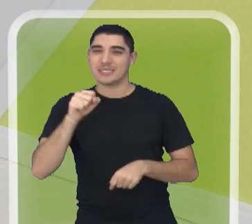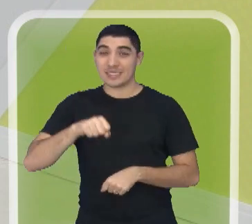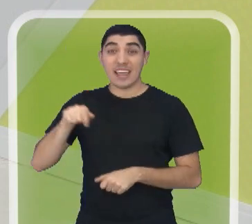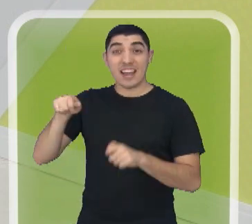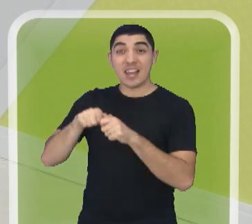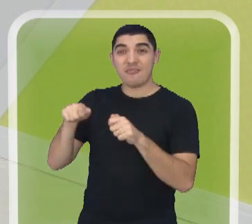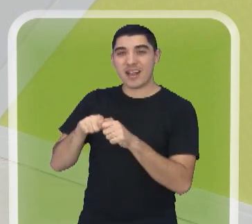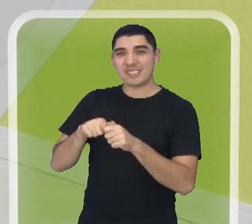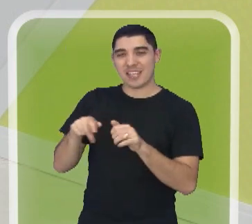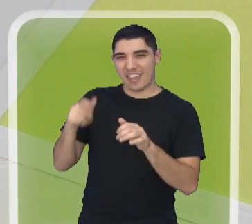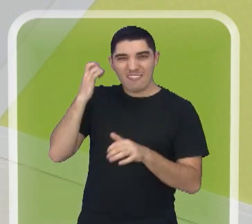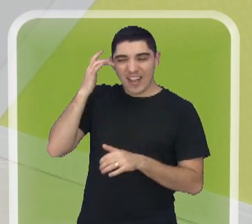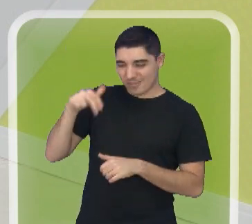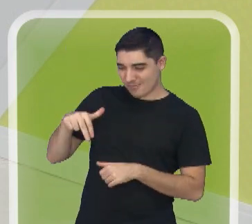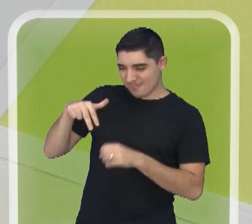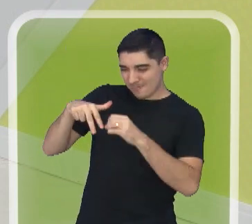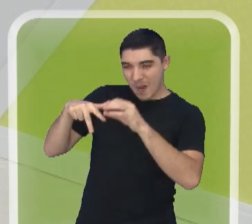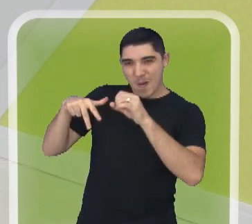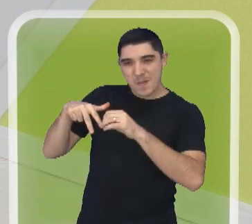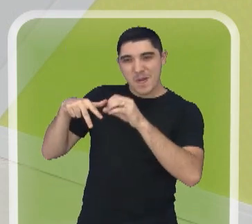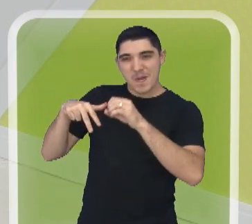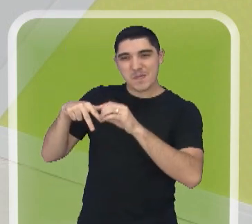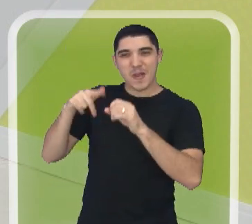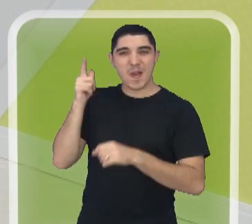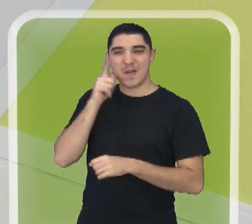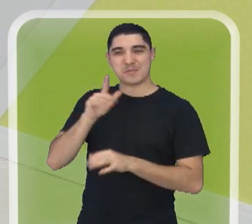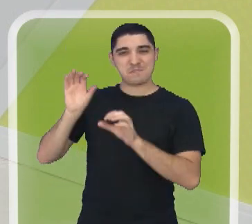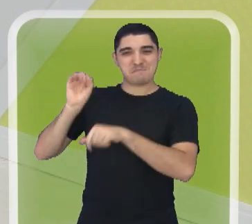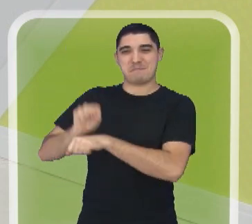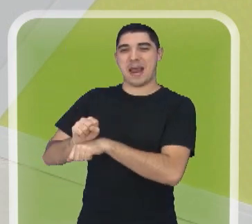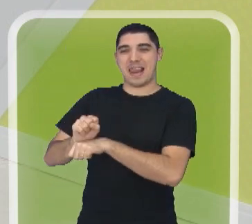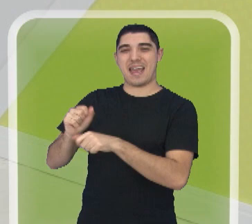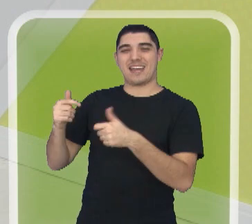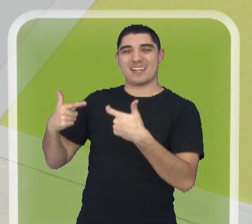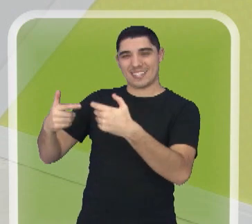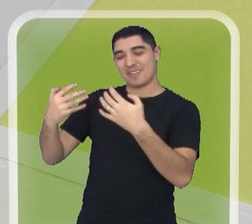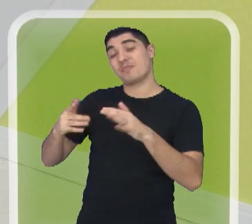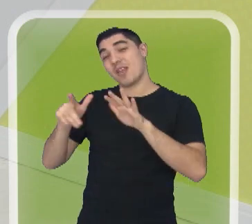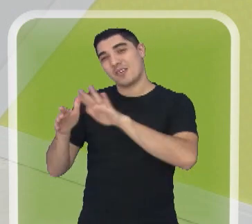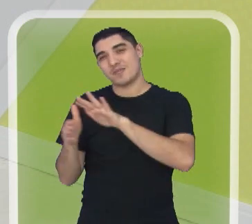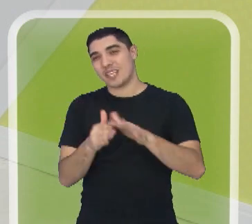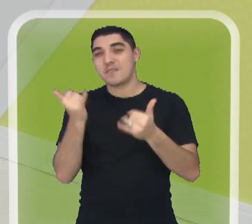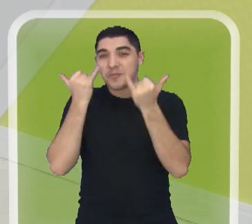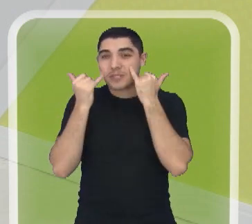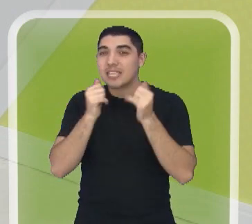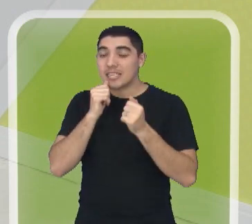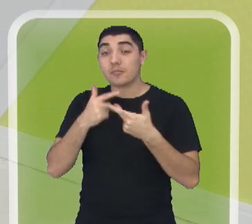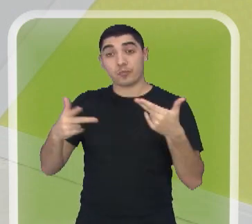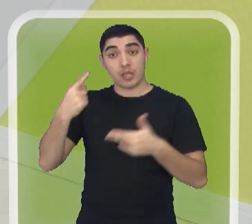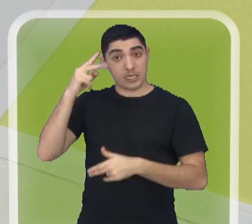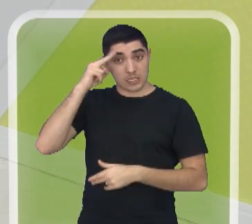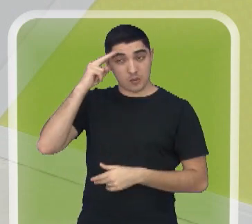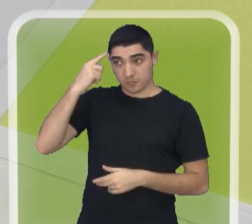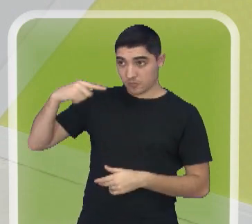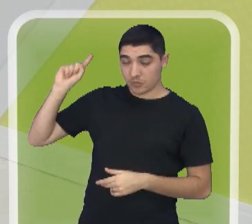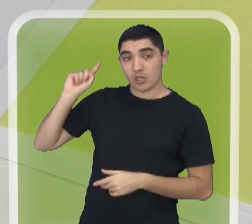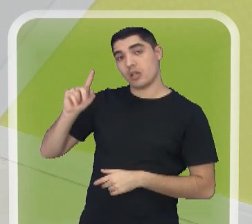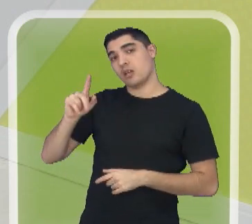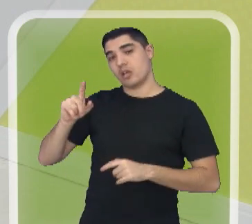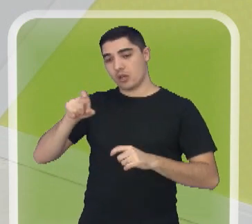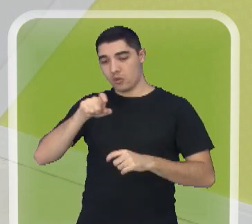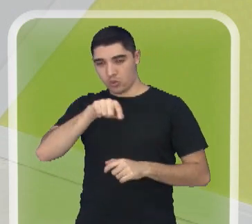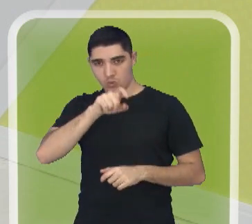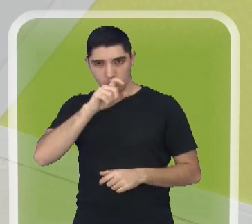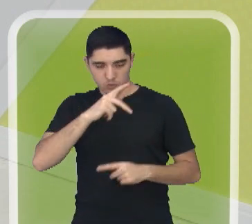ele parou guerra, que beleza. Mas olha só, Brunão, mudando de assunto, a informação não para, o tempo urge. Na última segunda-feira, o São José Futsal foi até